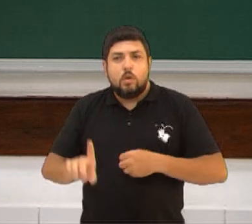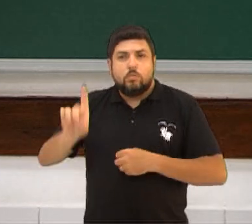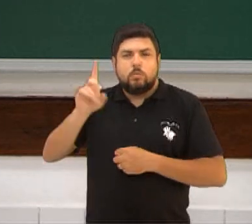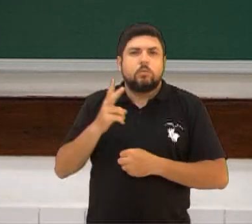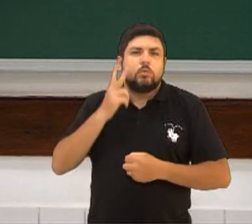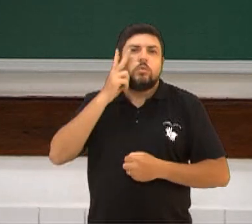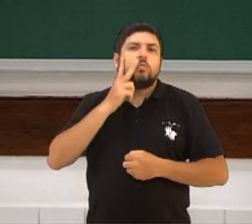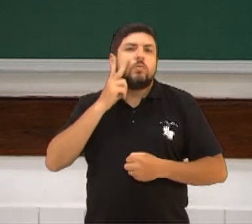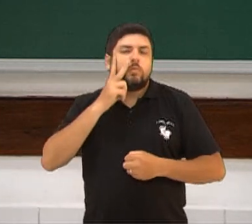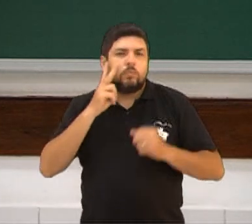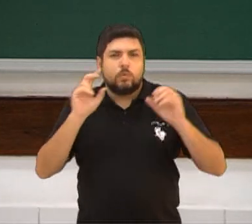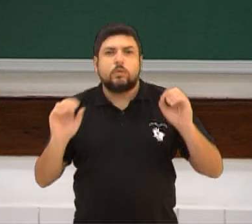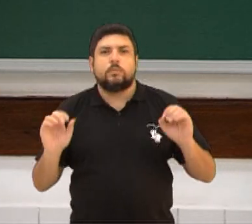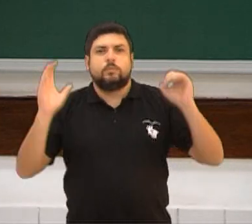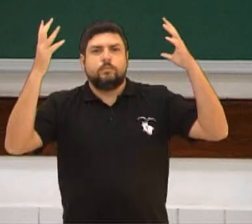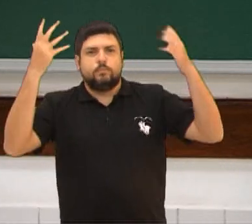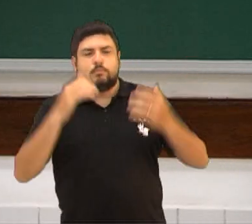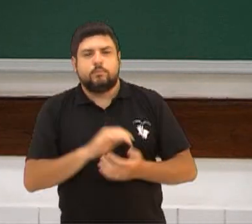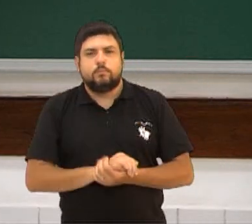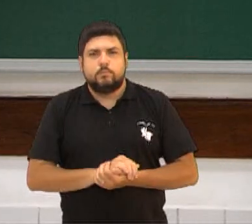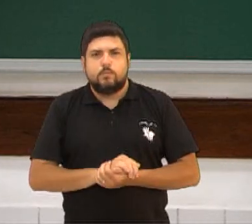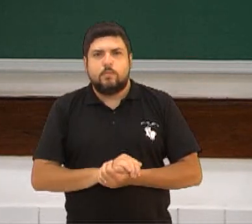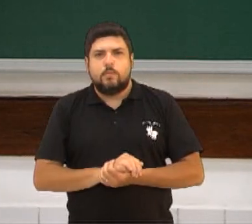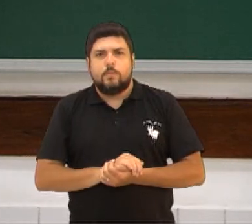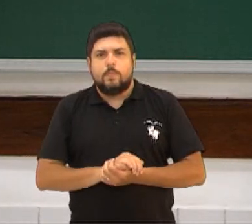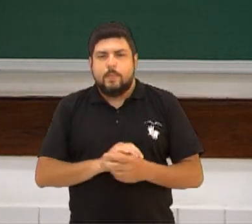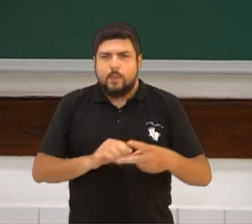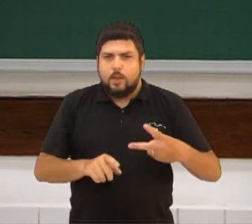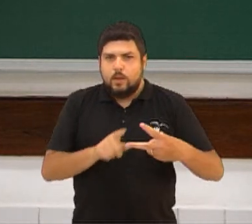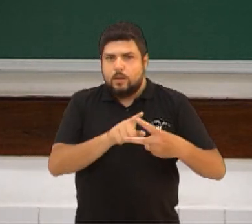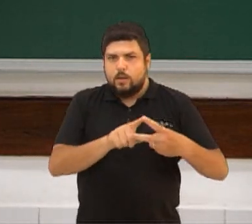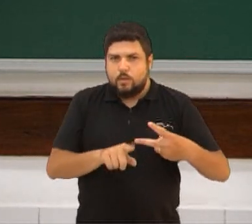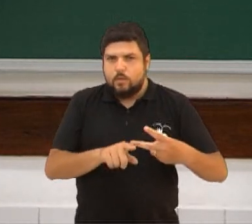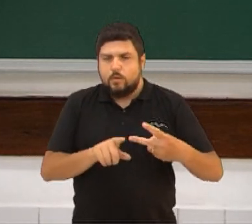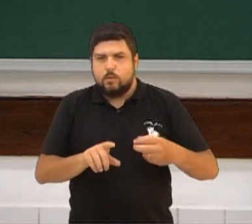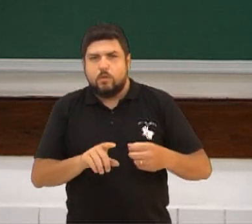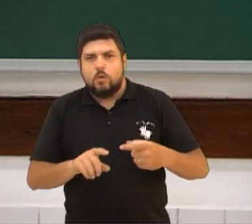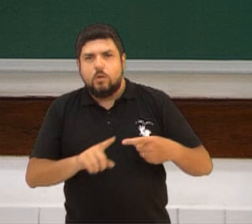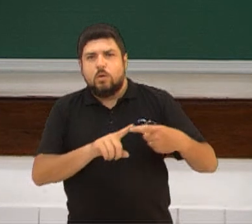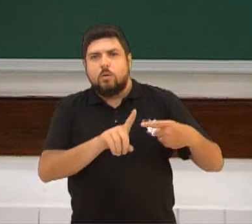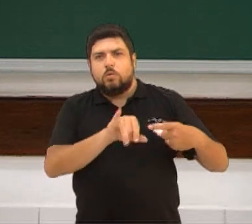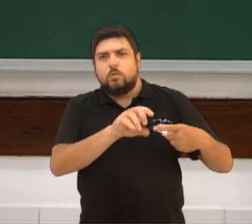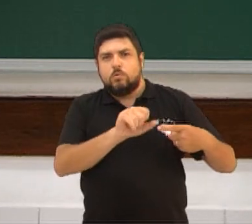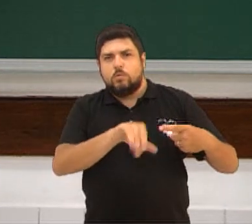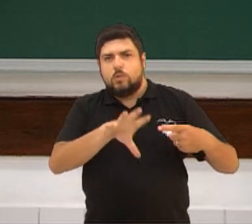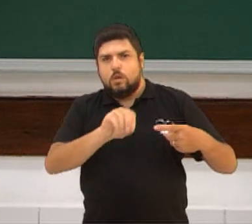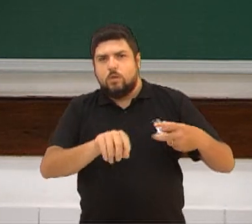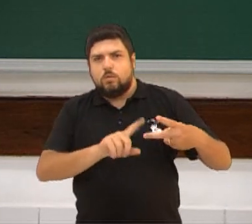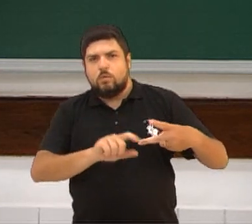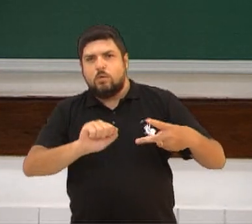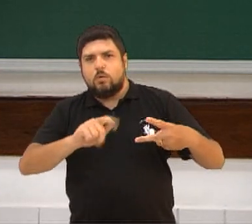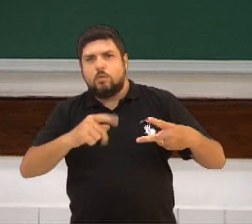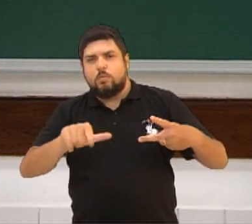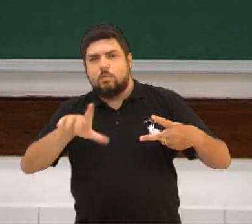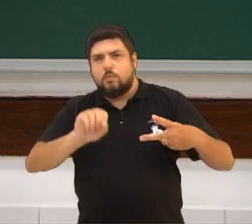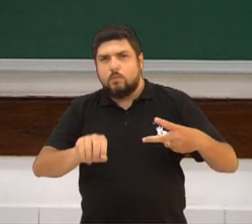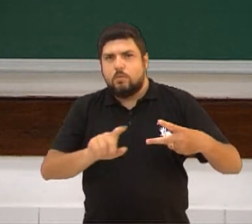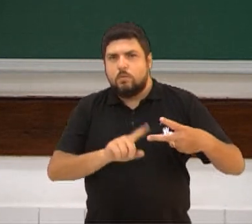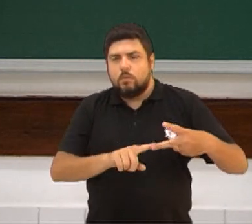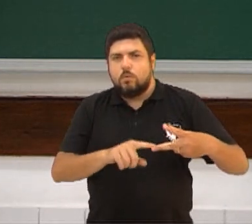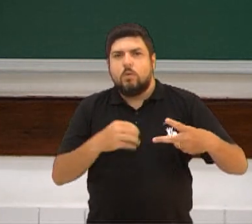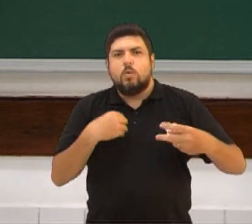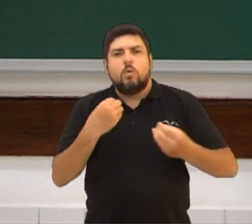deus da festa, certo? Esses 2 deuses, o Dionísio e o Apolo, vão servir